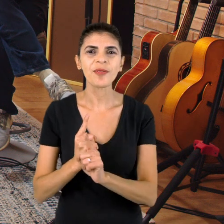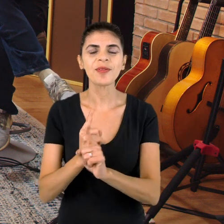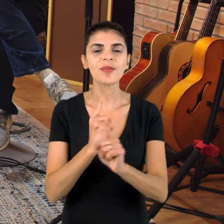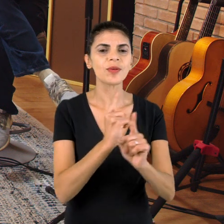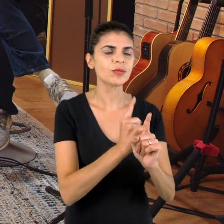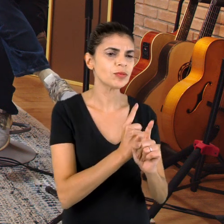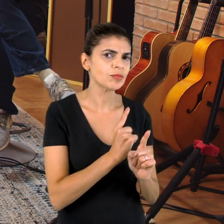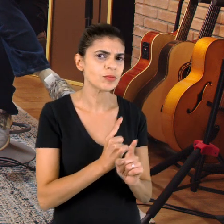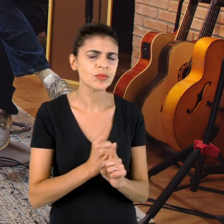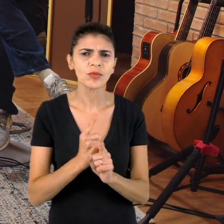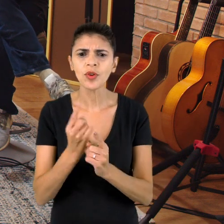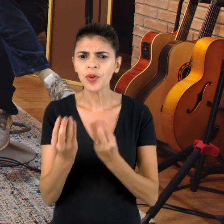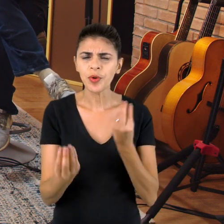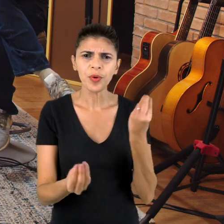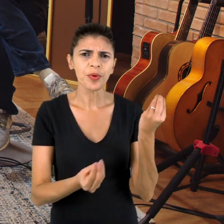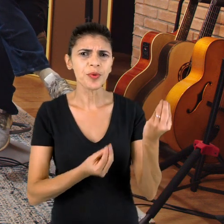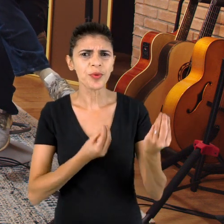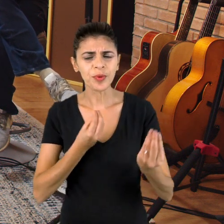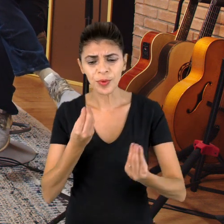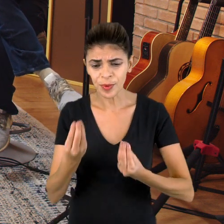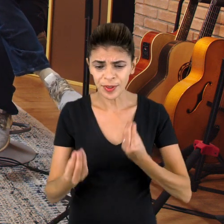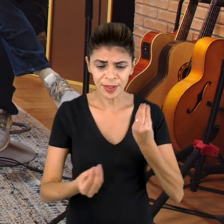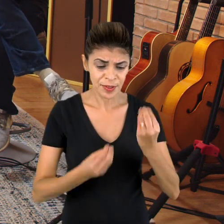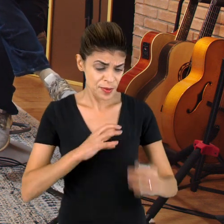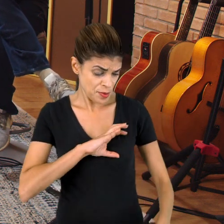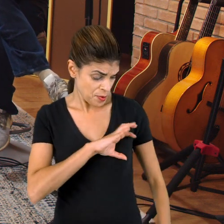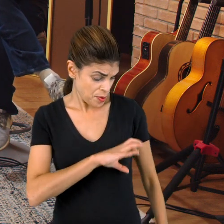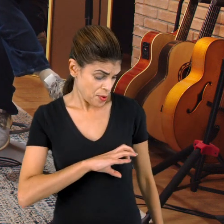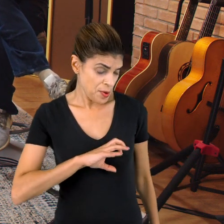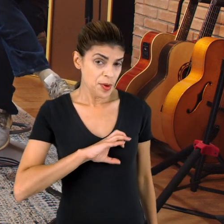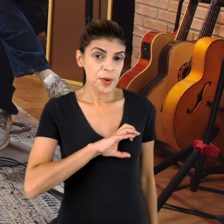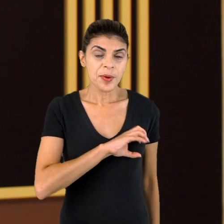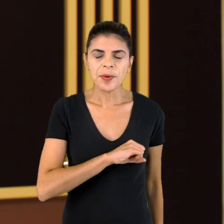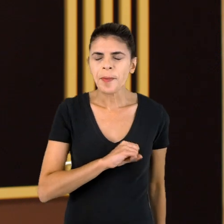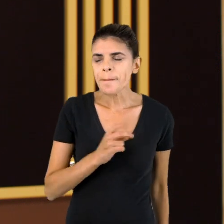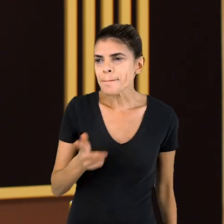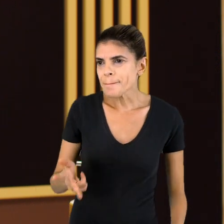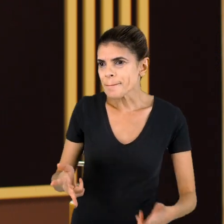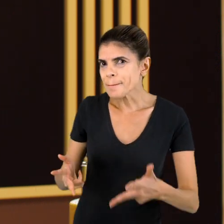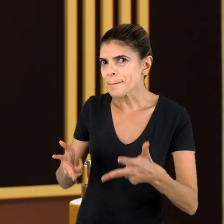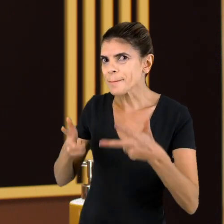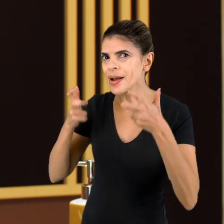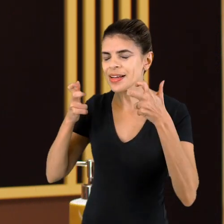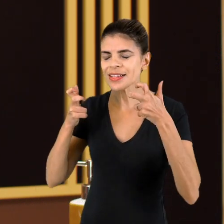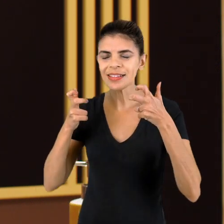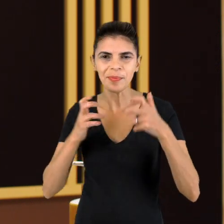encontrar aonde nasce a fonte do ser e perceber meu